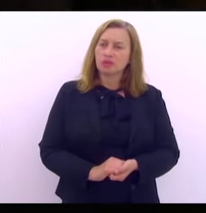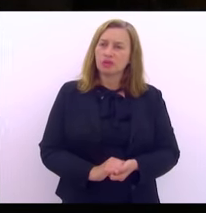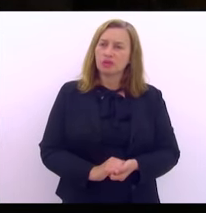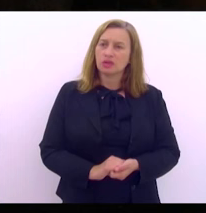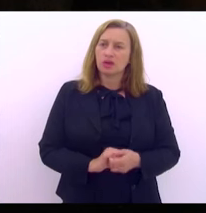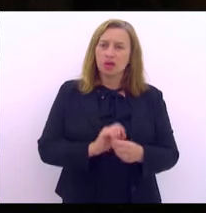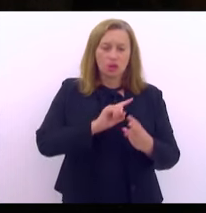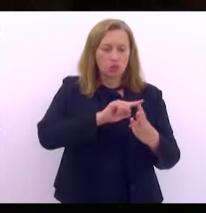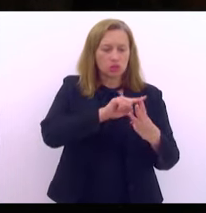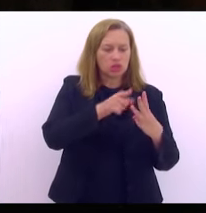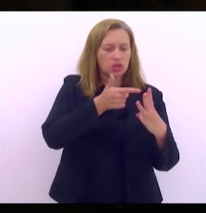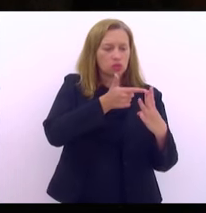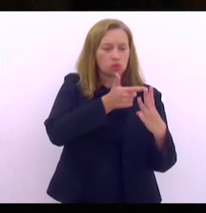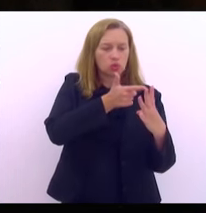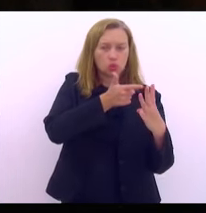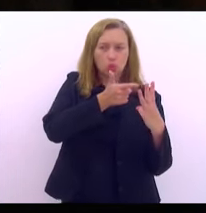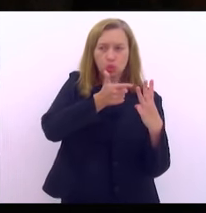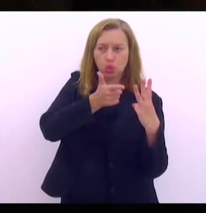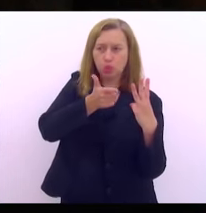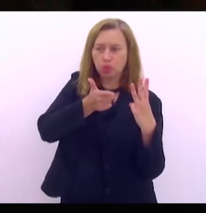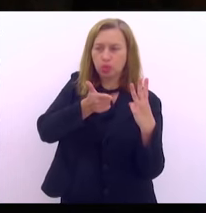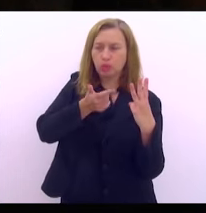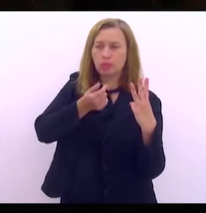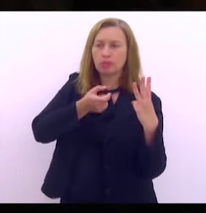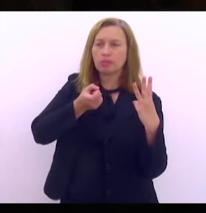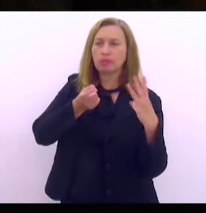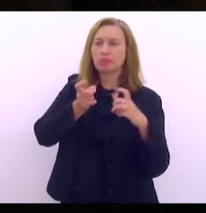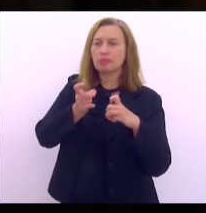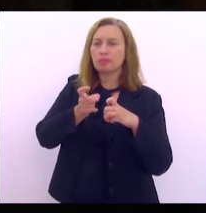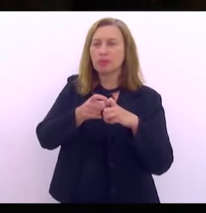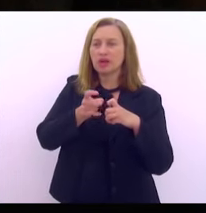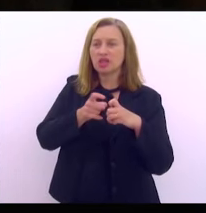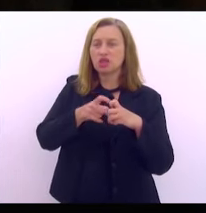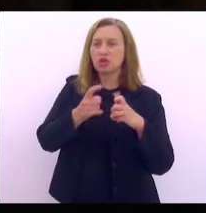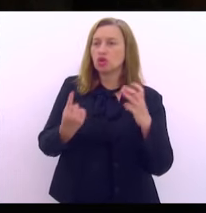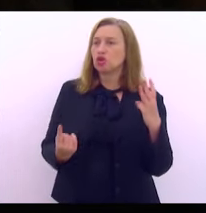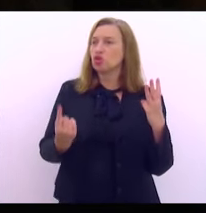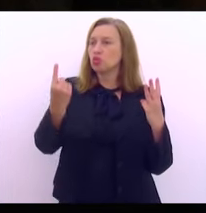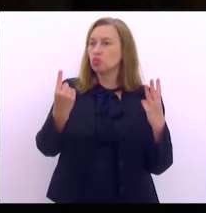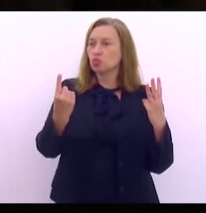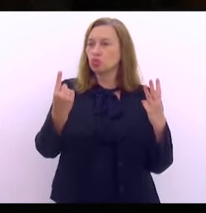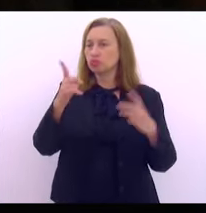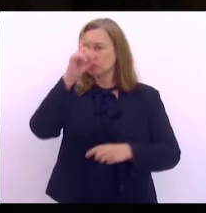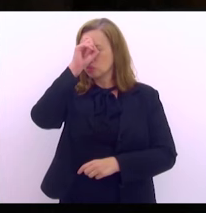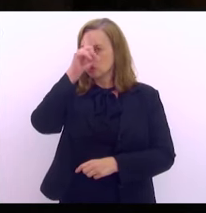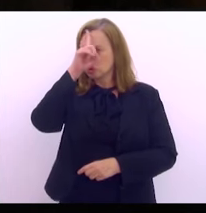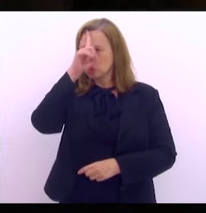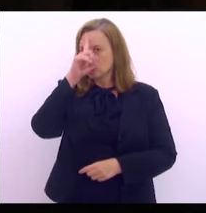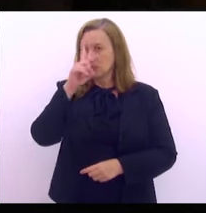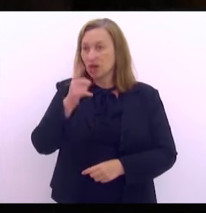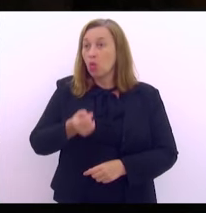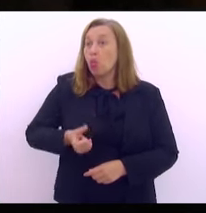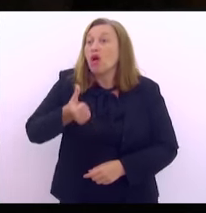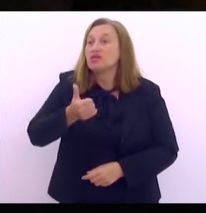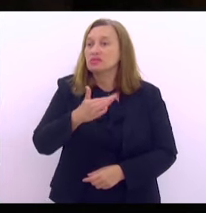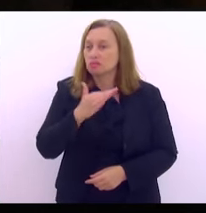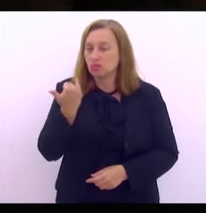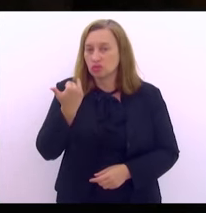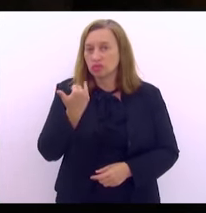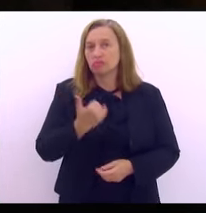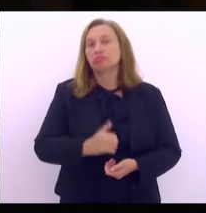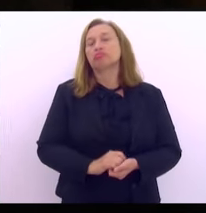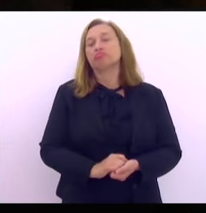assassinou 3 médicos e deixou um internado que escapou por acaso,